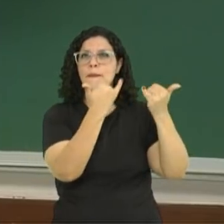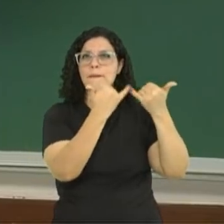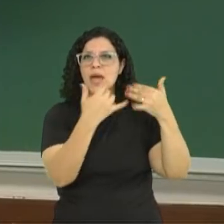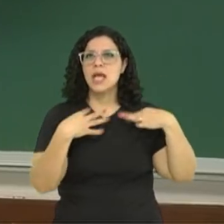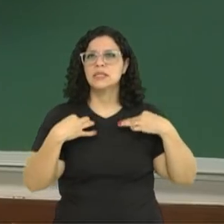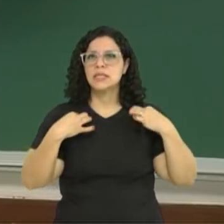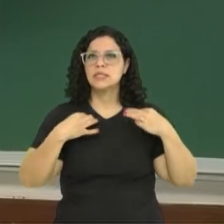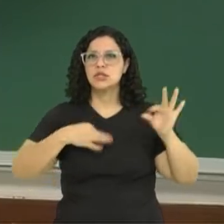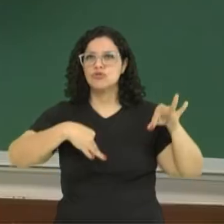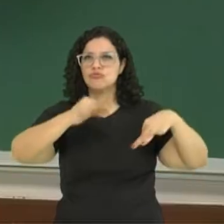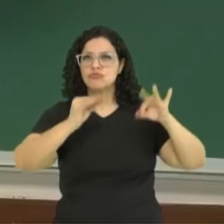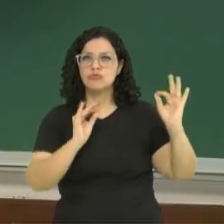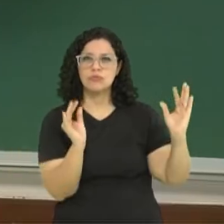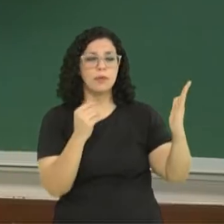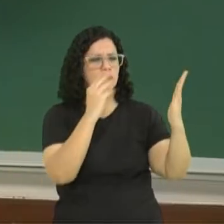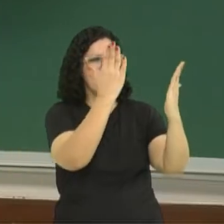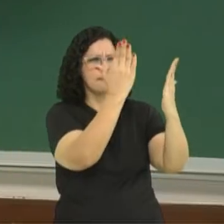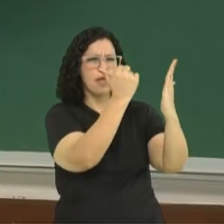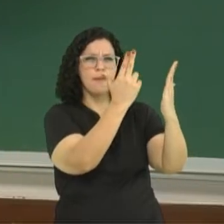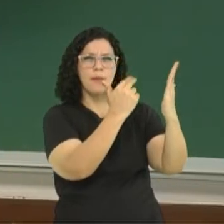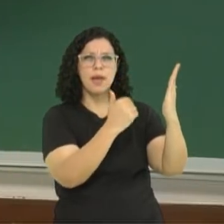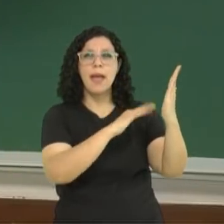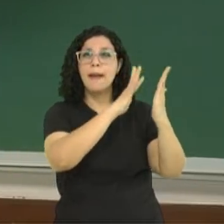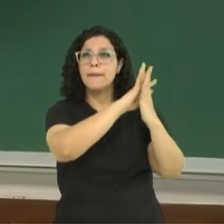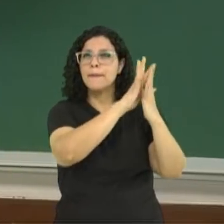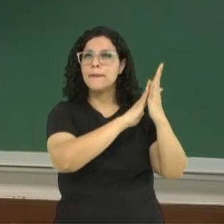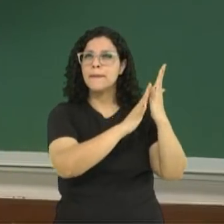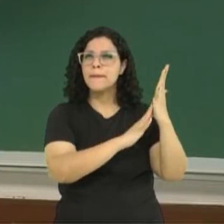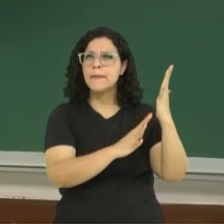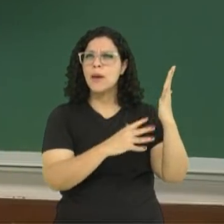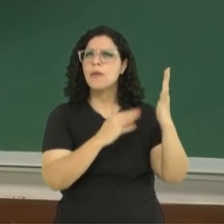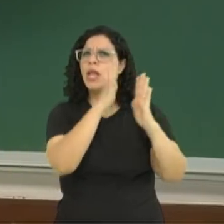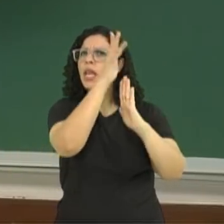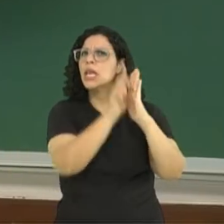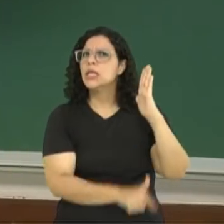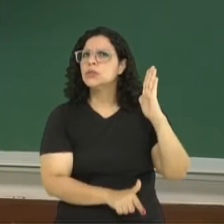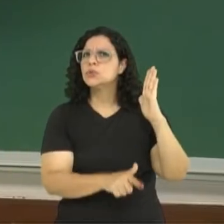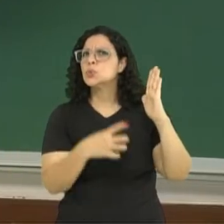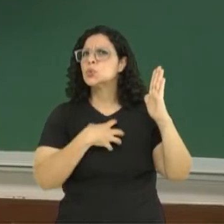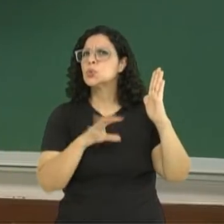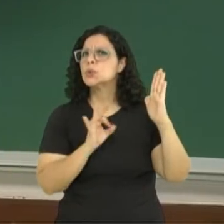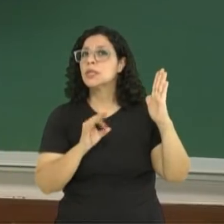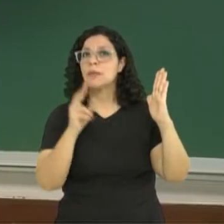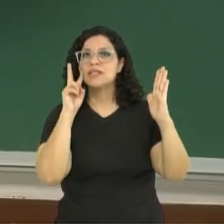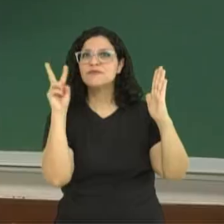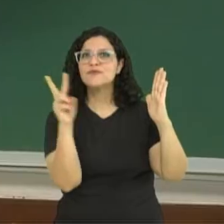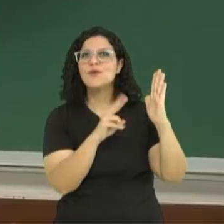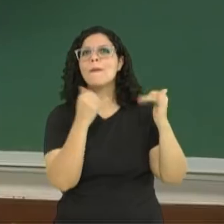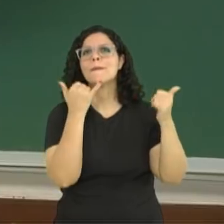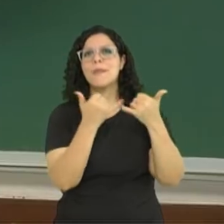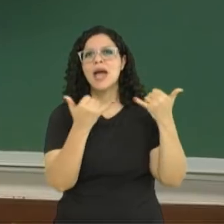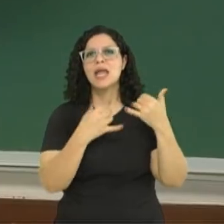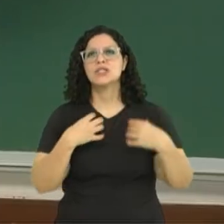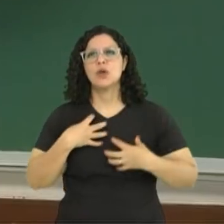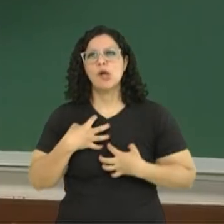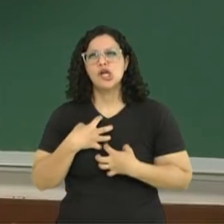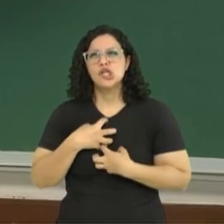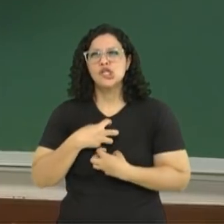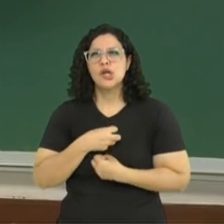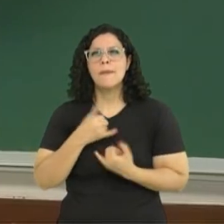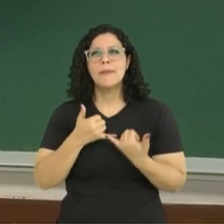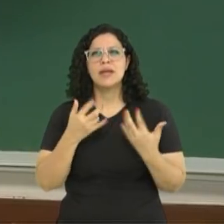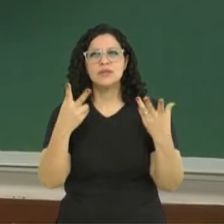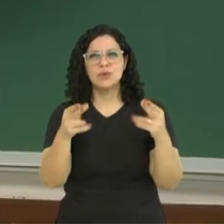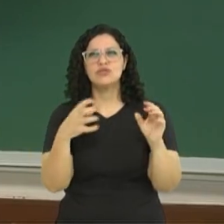o tecido, mas só na pintura. Daí quando eu passo a minha mão ali em cima, está liso, eu não sinto nada. Mas visualmente eu estou vendo aquela textura que eu já